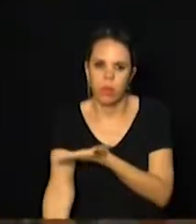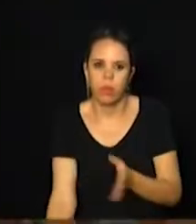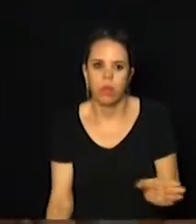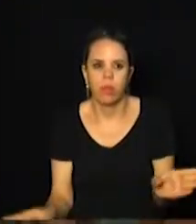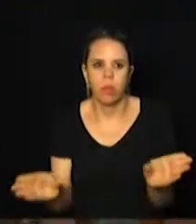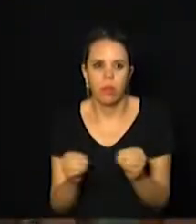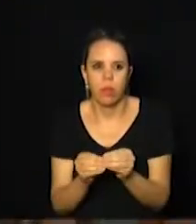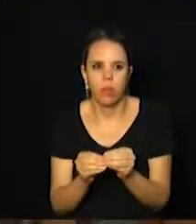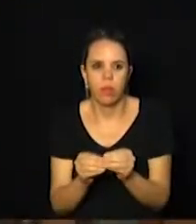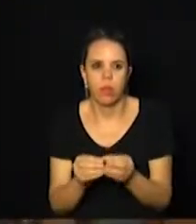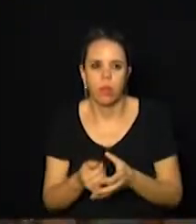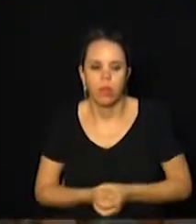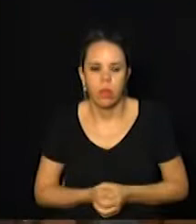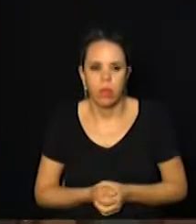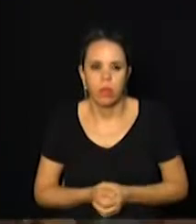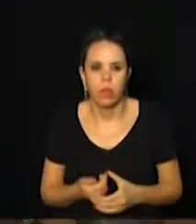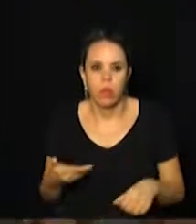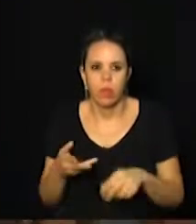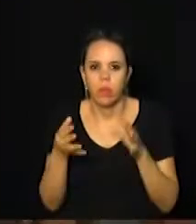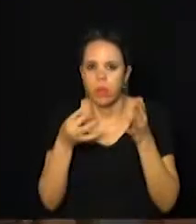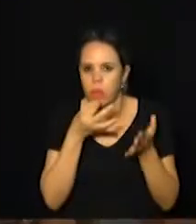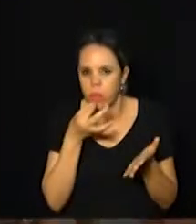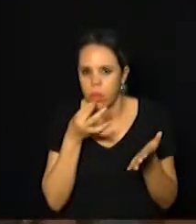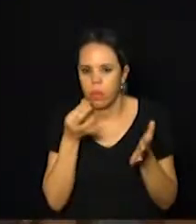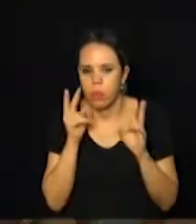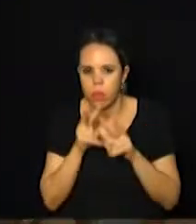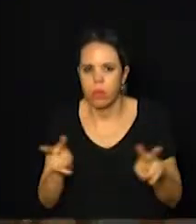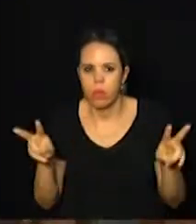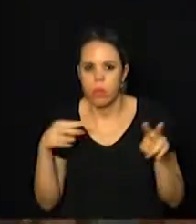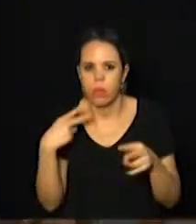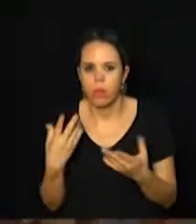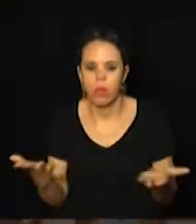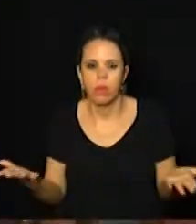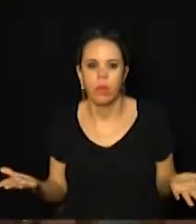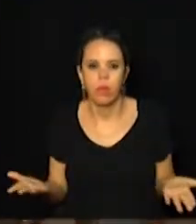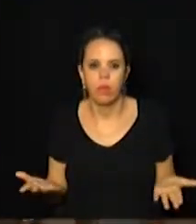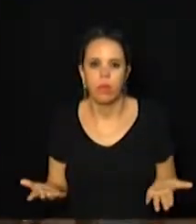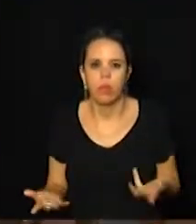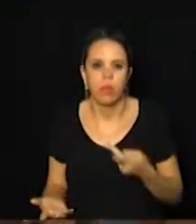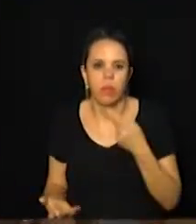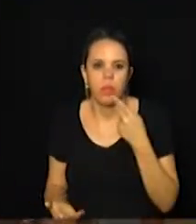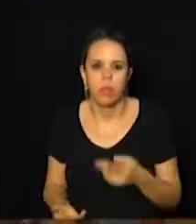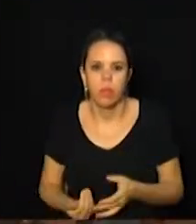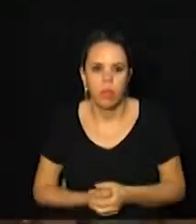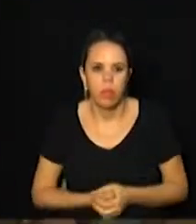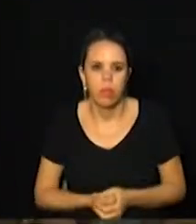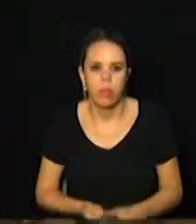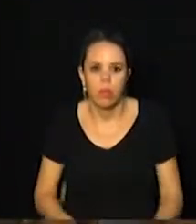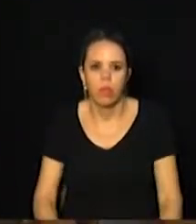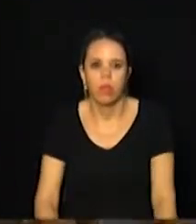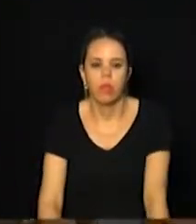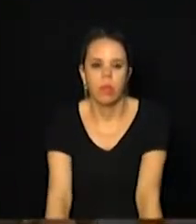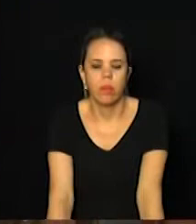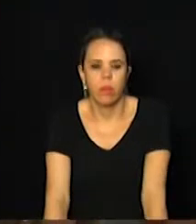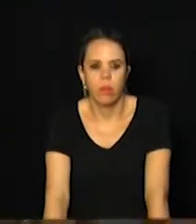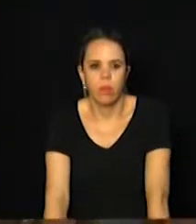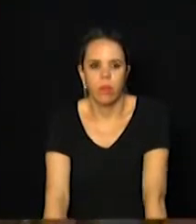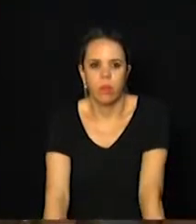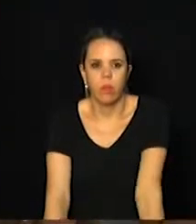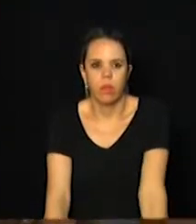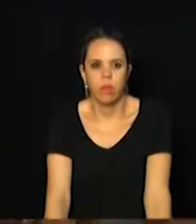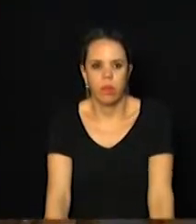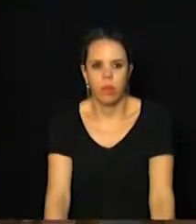resumo da sua visão aí como que ela aumentar de toda essa folga aí lá a complementar eu